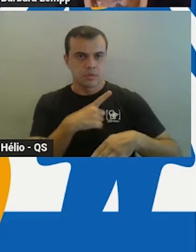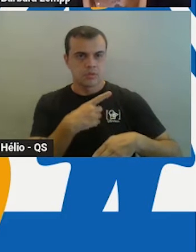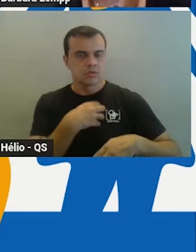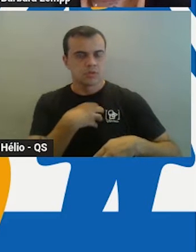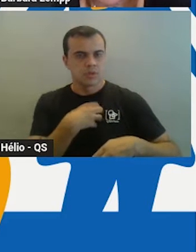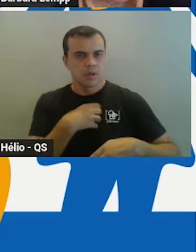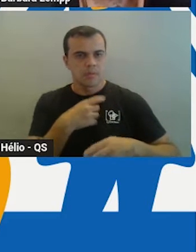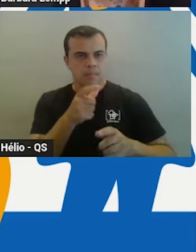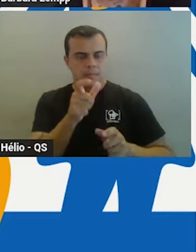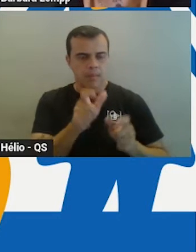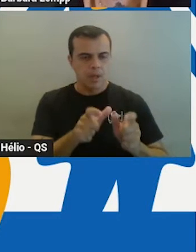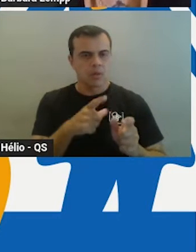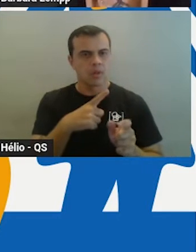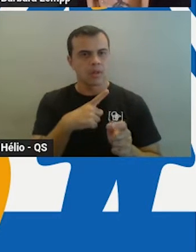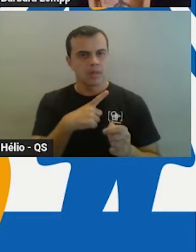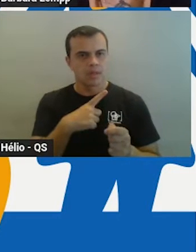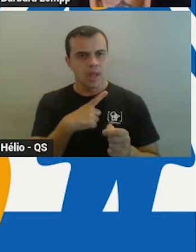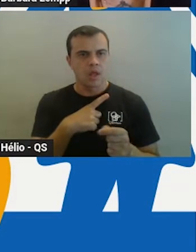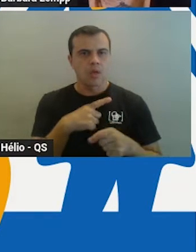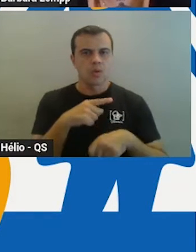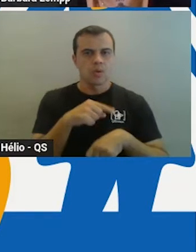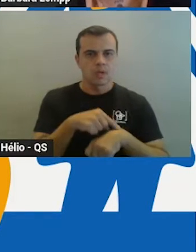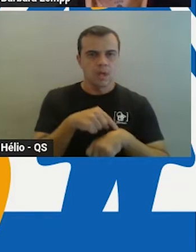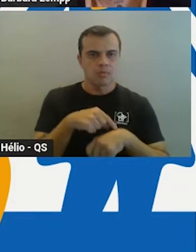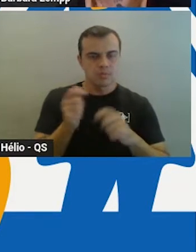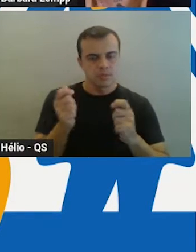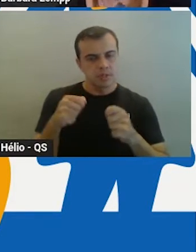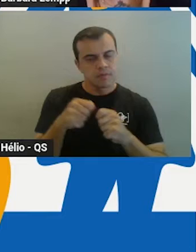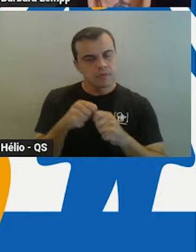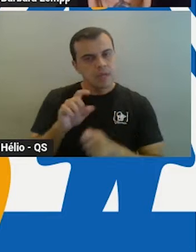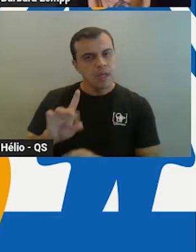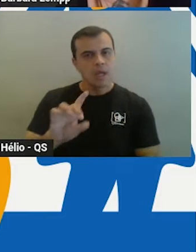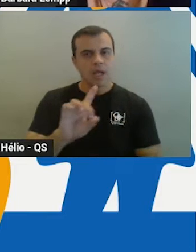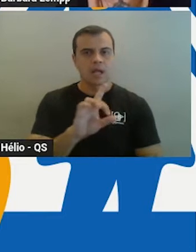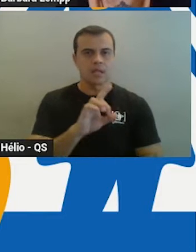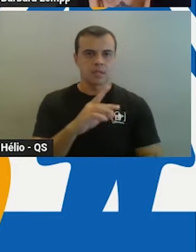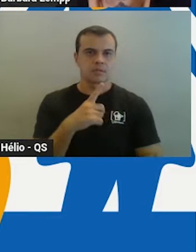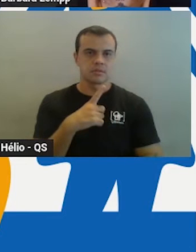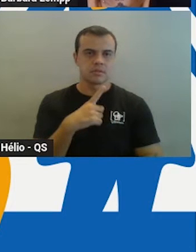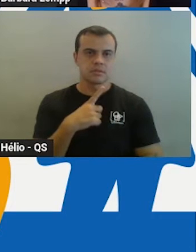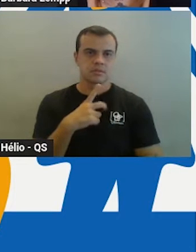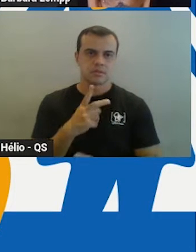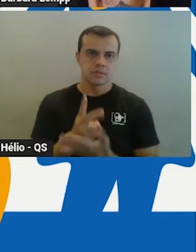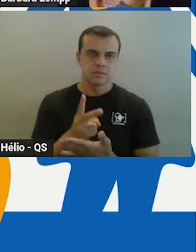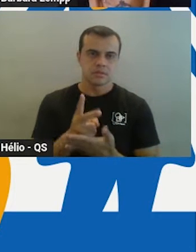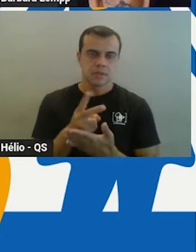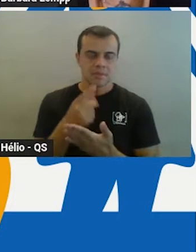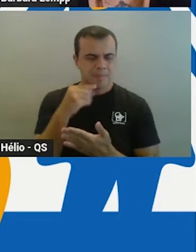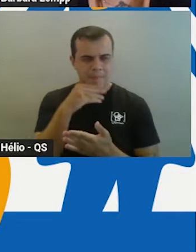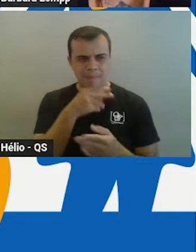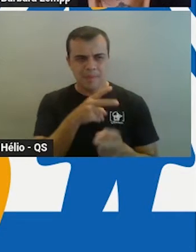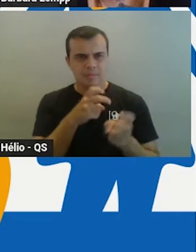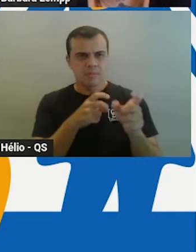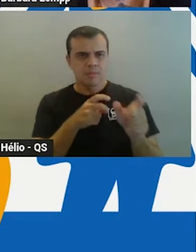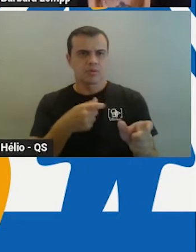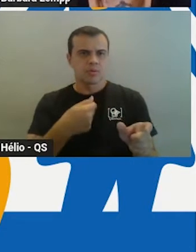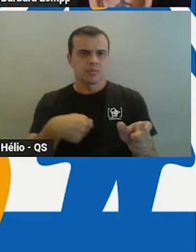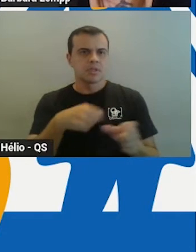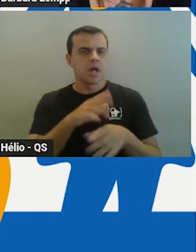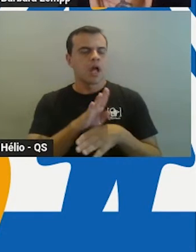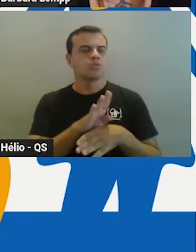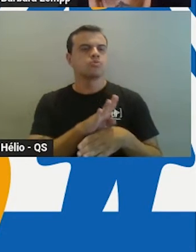a pessoa tem, o tempo que a pessoa tem para fazer cada coisa. E se a gente perceber que a pessoa precisa de alguma